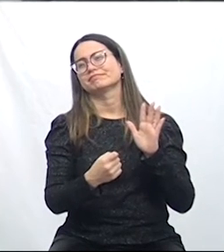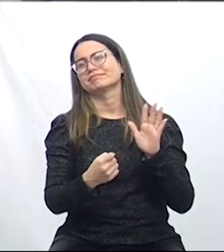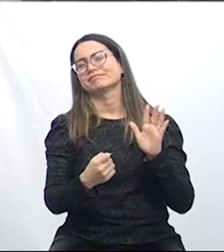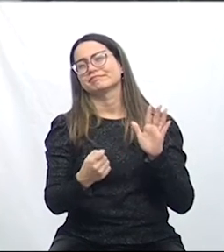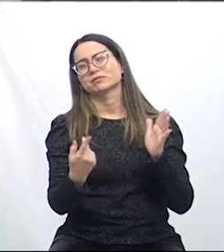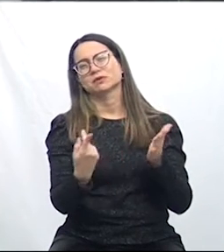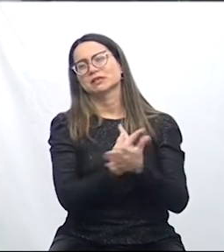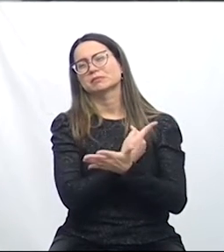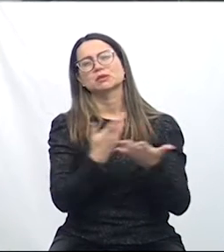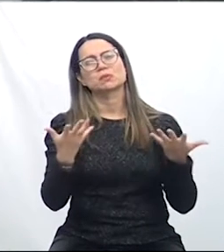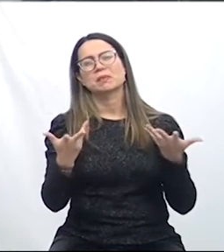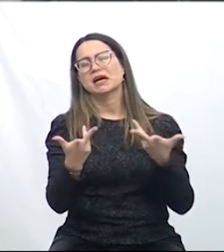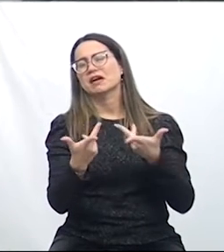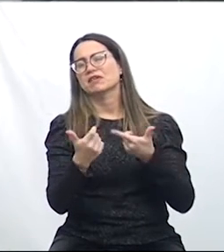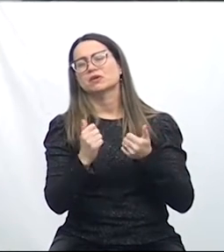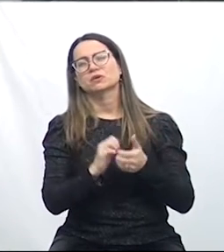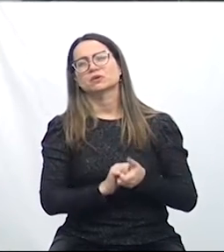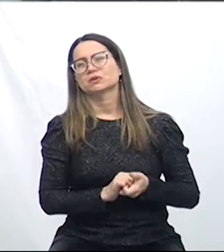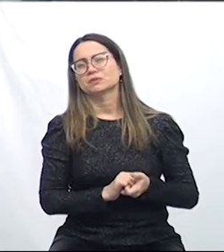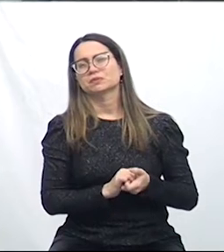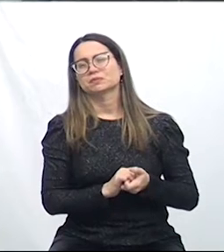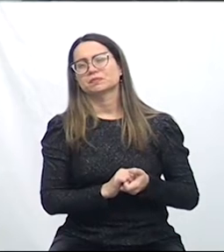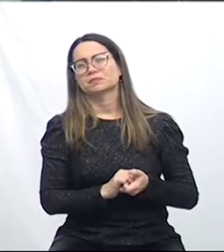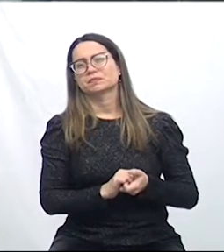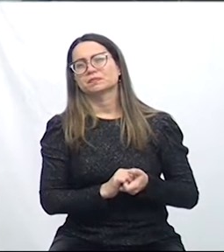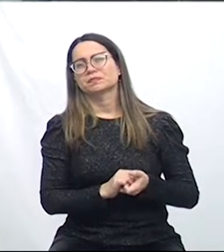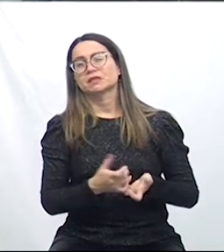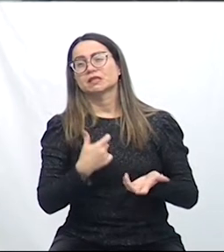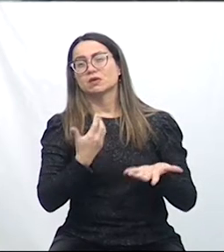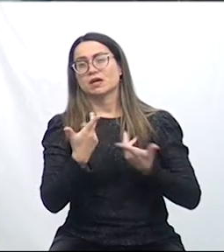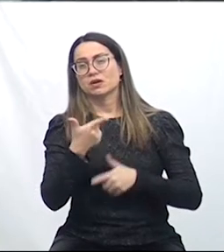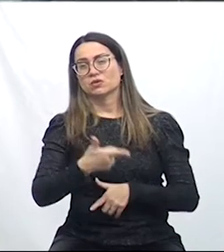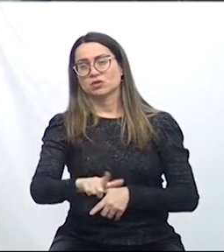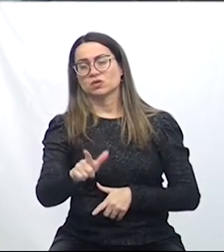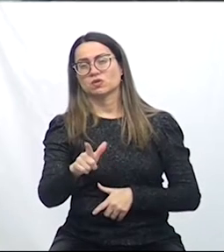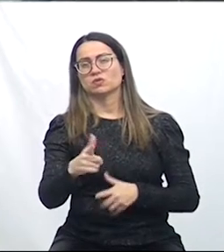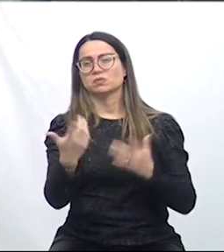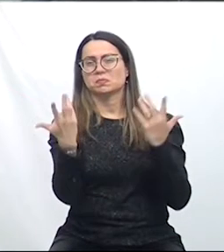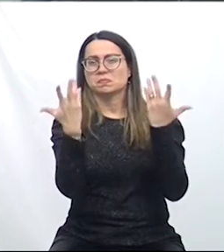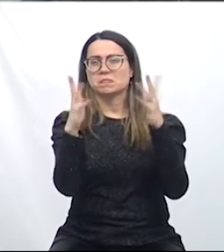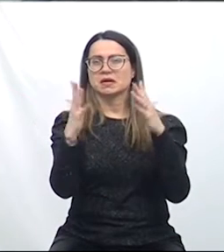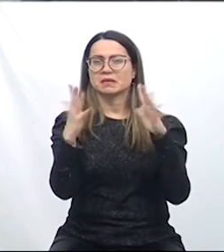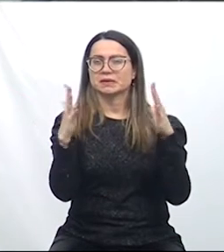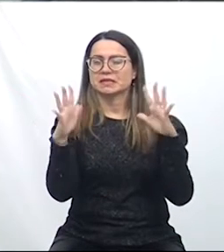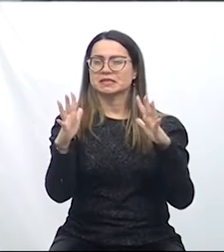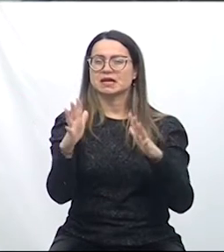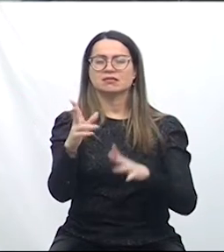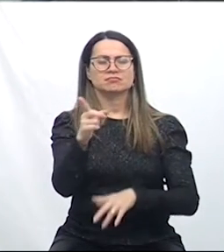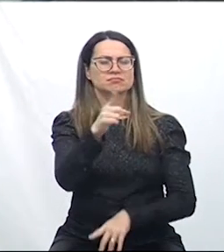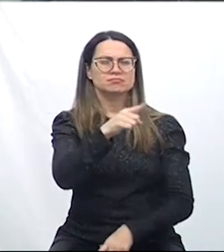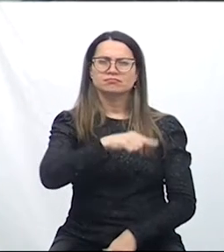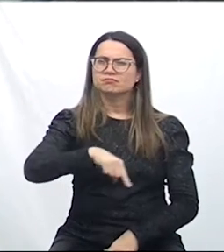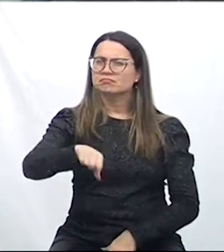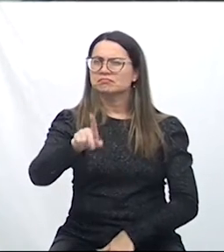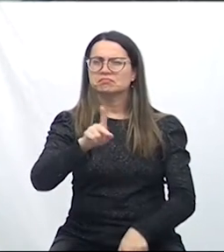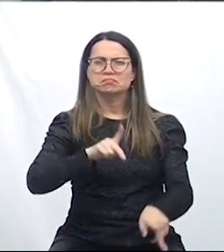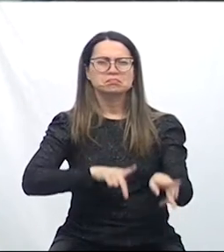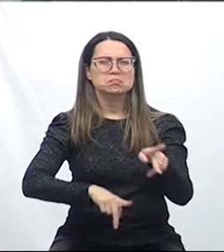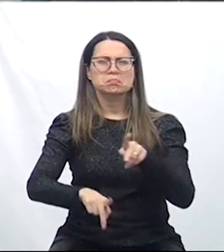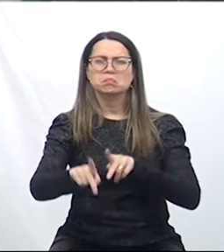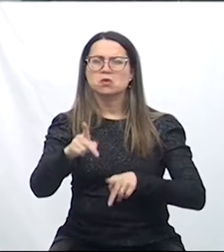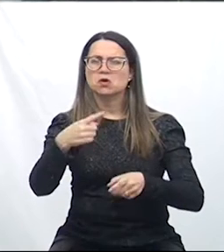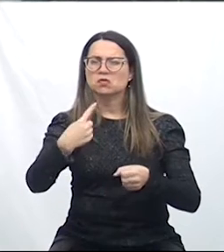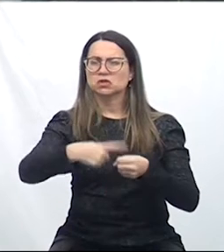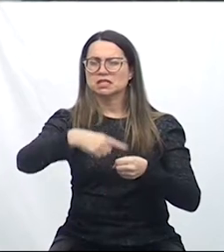vez, elogiar a atitude de todas as pessoas, não só de Criciúma, mas do Brasil inteiro,